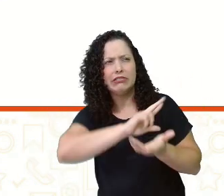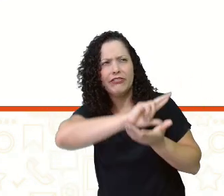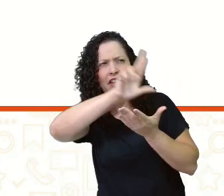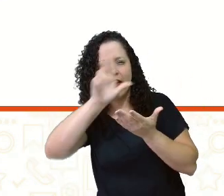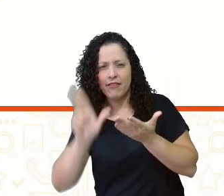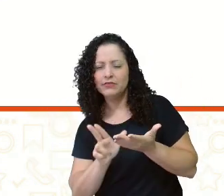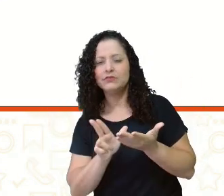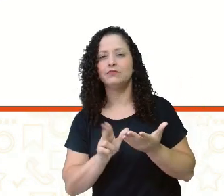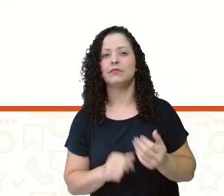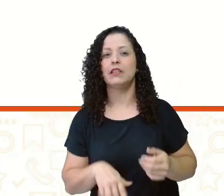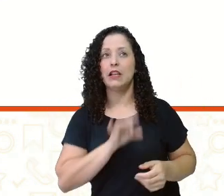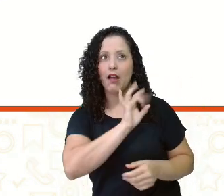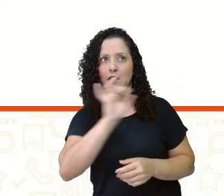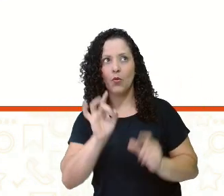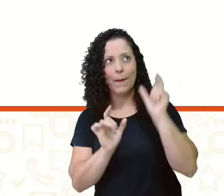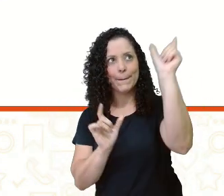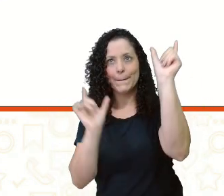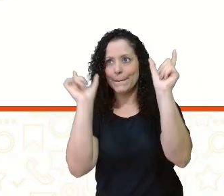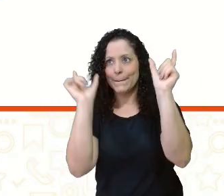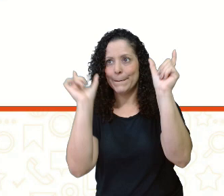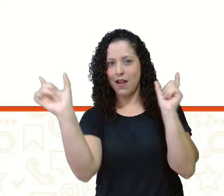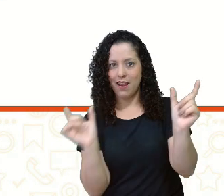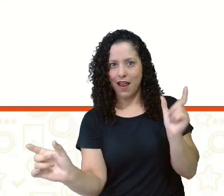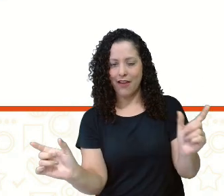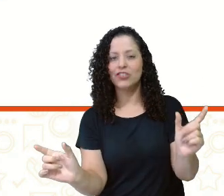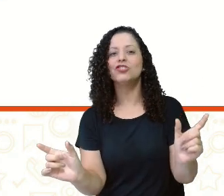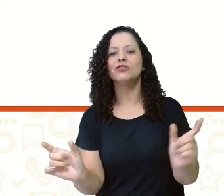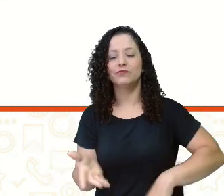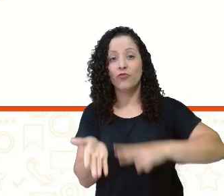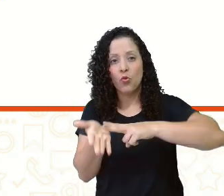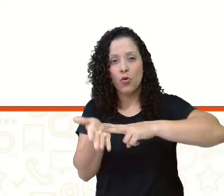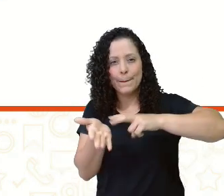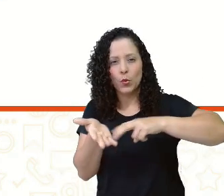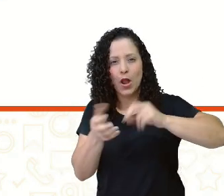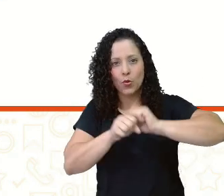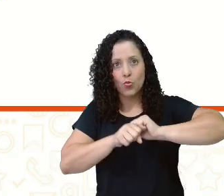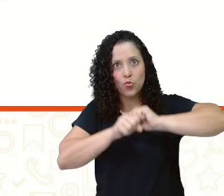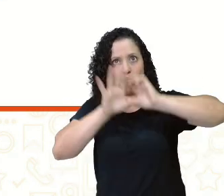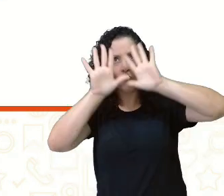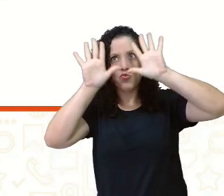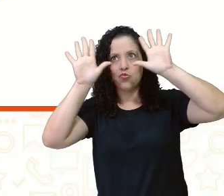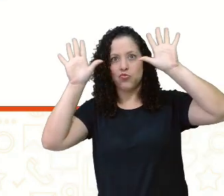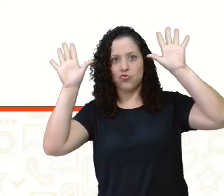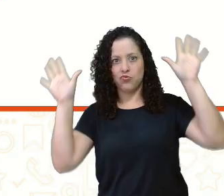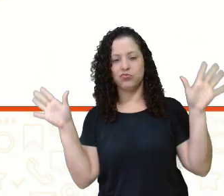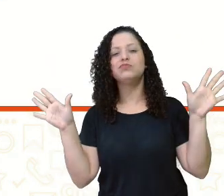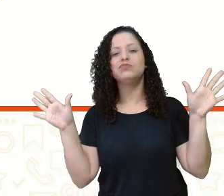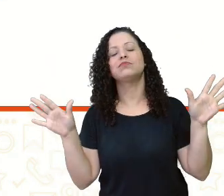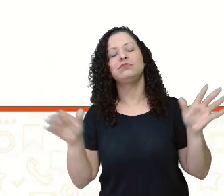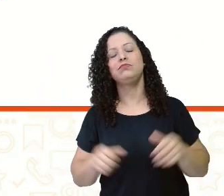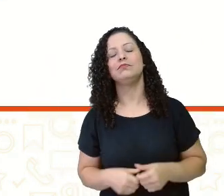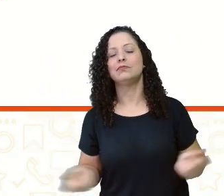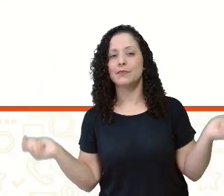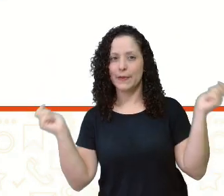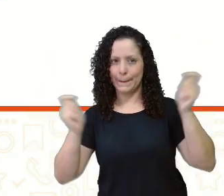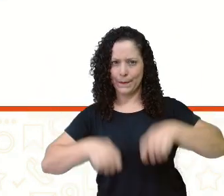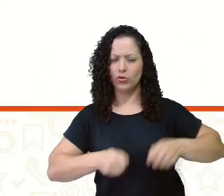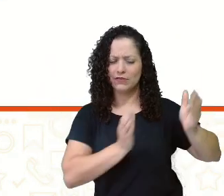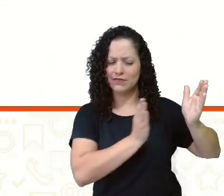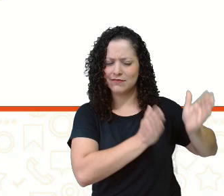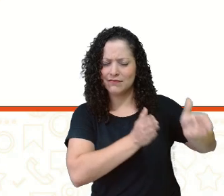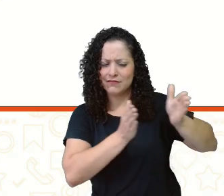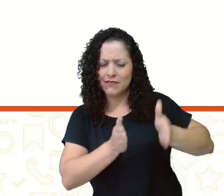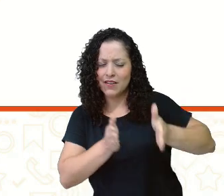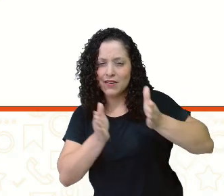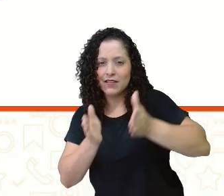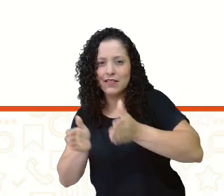diferentes. Essas palavras elas vão ampliar o vocabulário do estudante, vão fazer com que ele possa, na verdade, dentro dessa sequência,